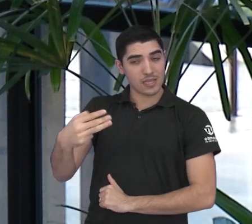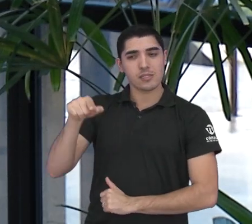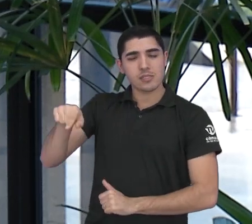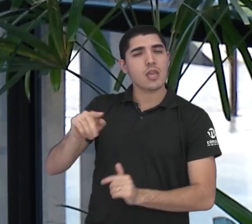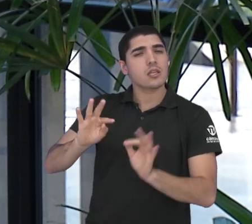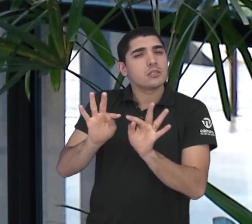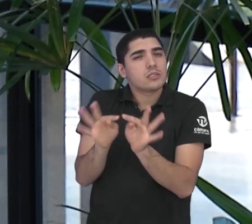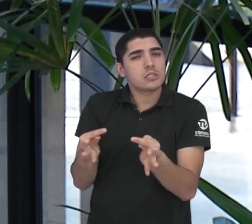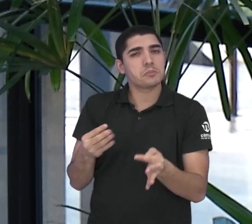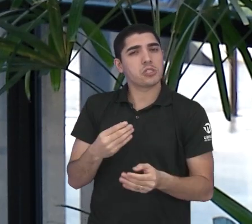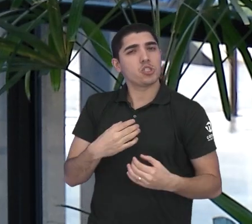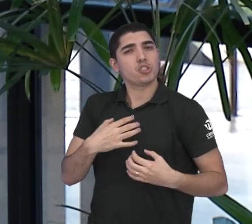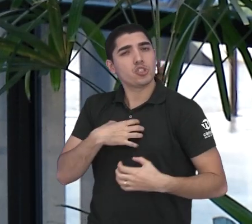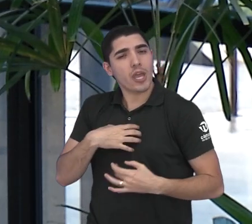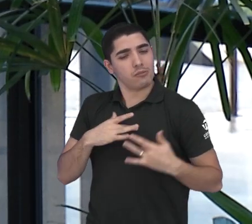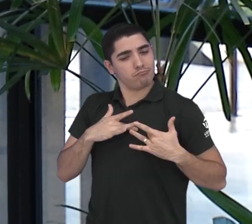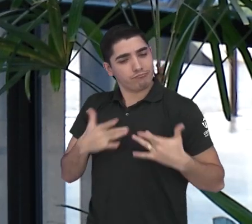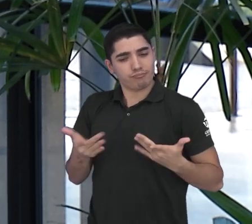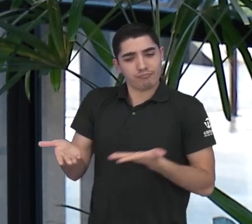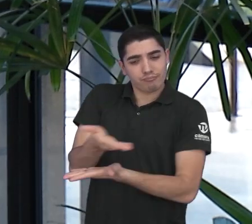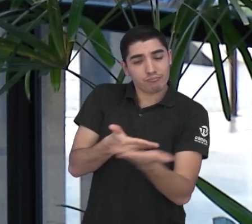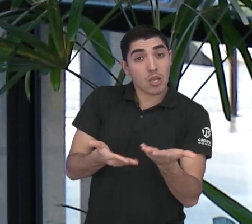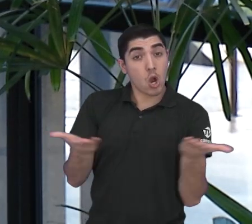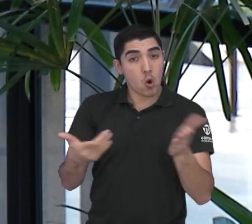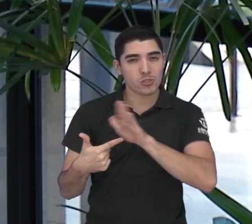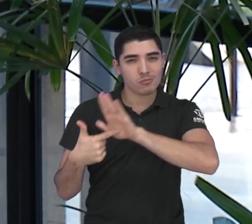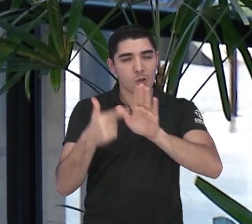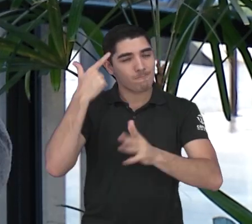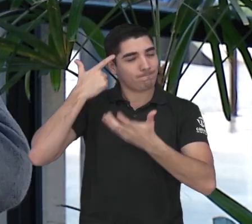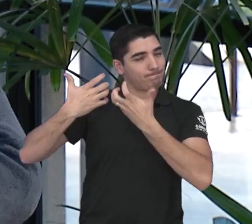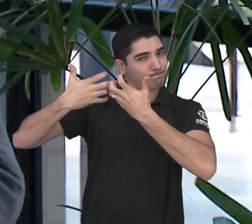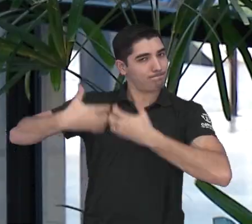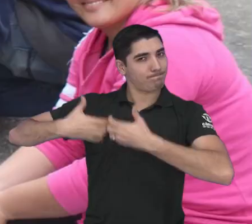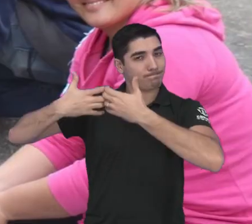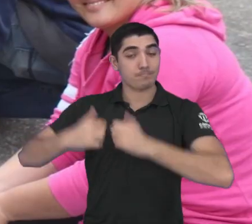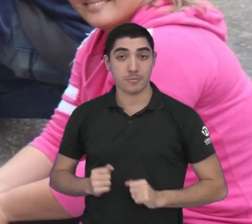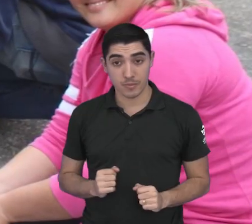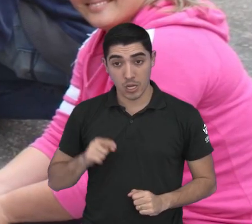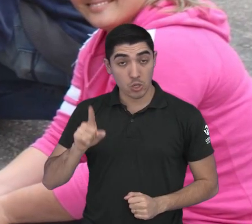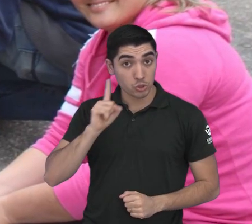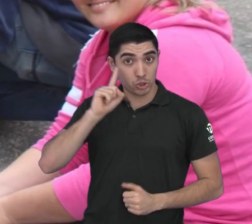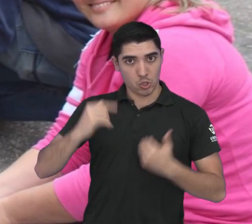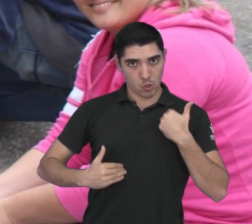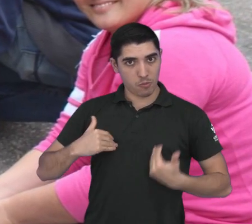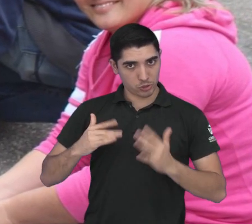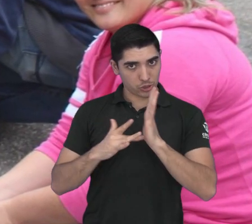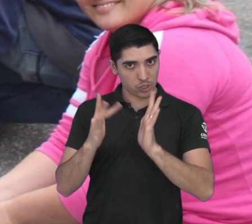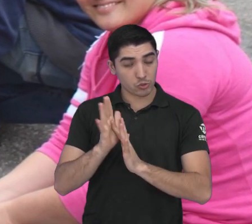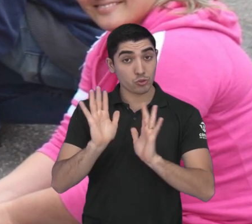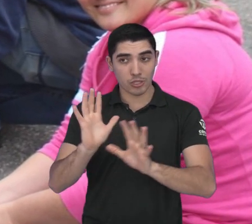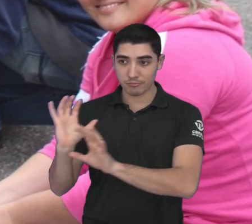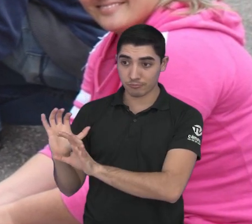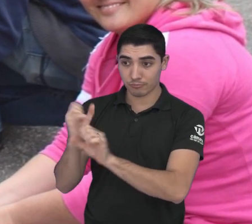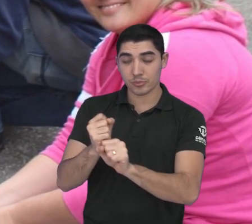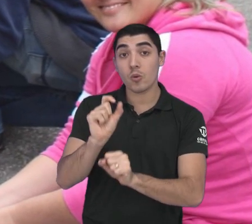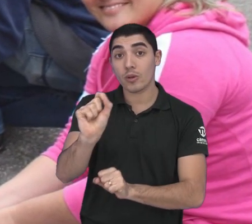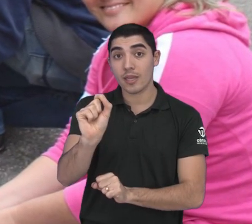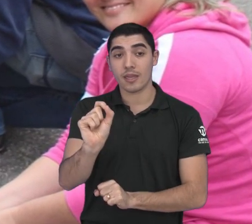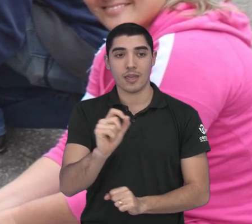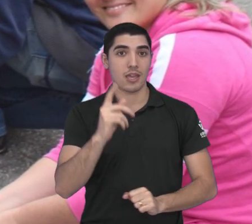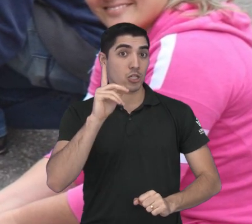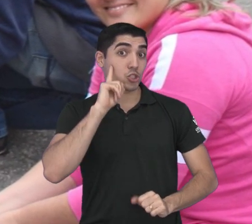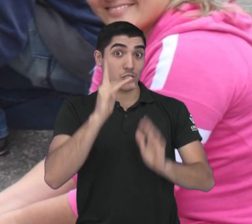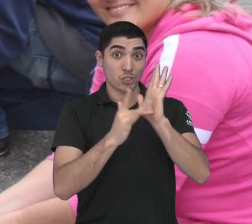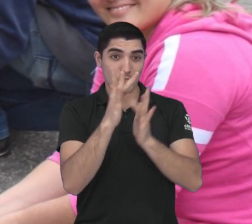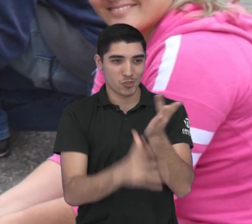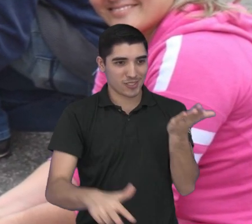de generosidade, se tornou o que é hoje. Um convite à reflexão. No dia de Corpus Christi, que acontece exatamente